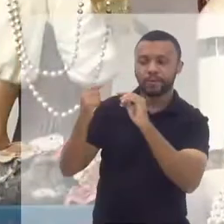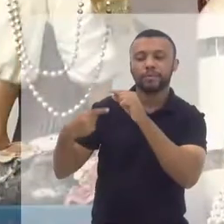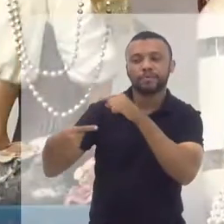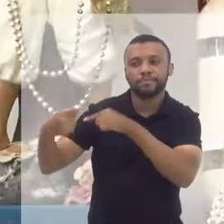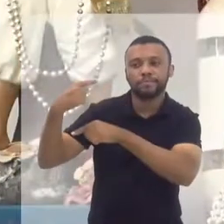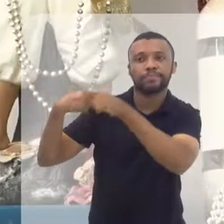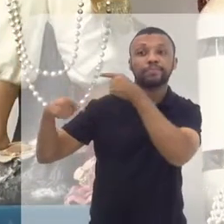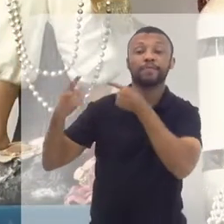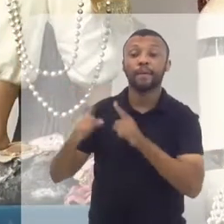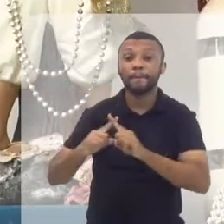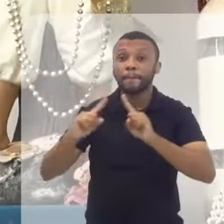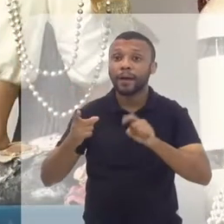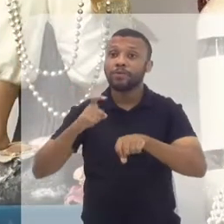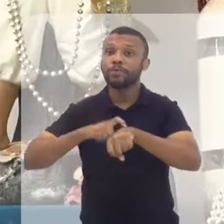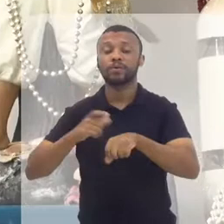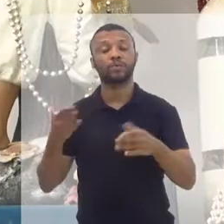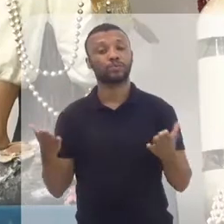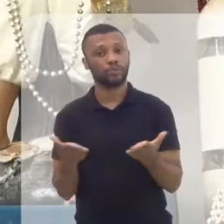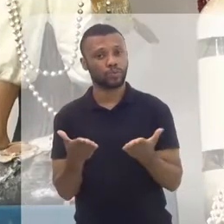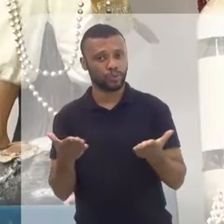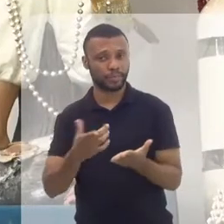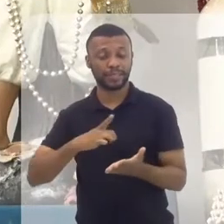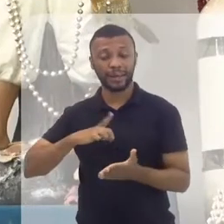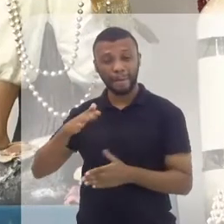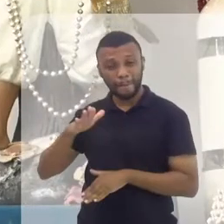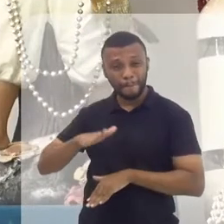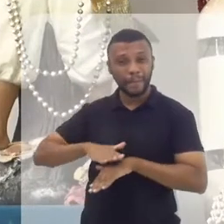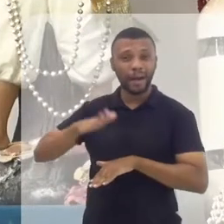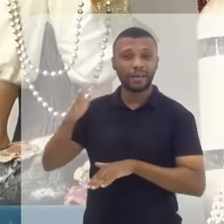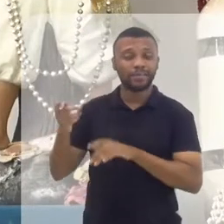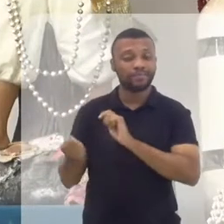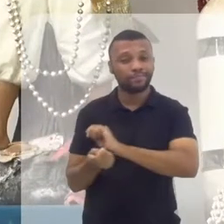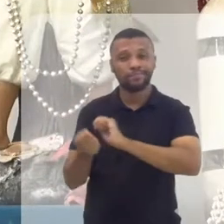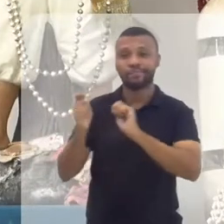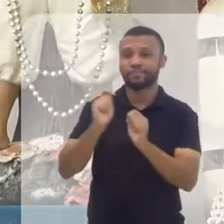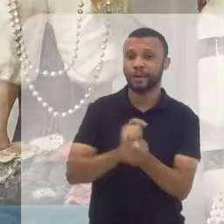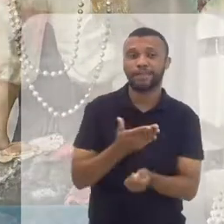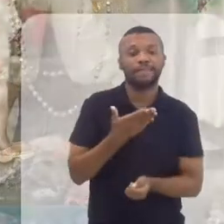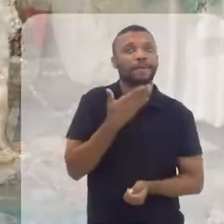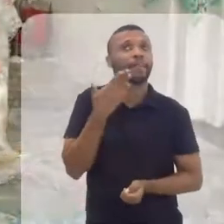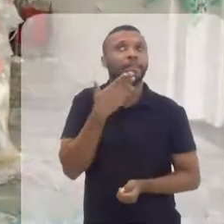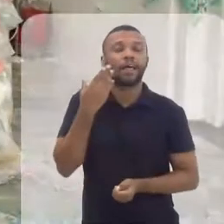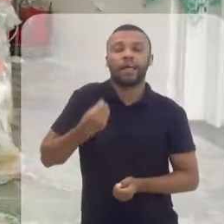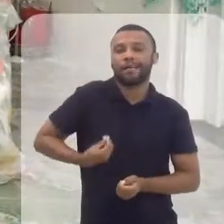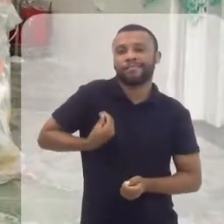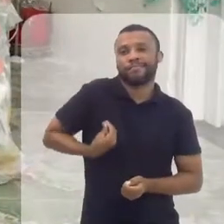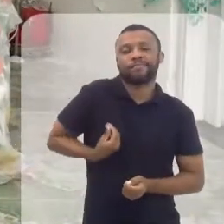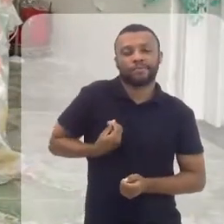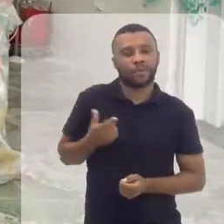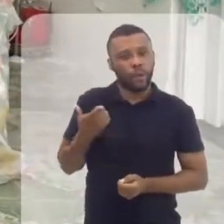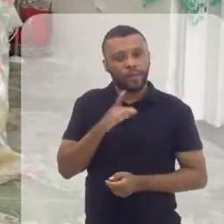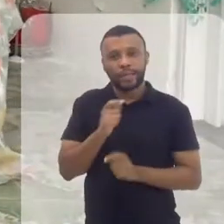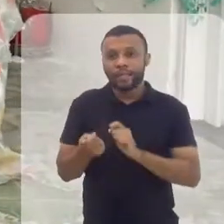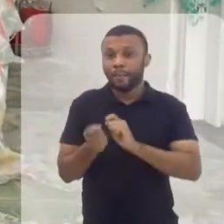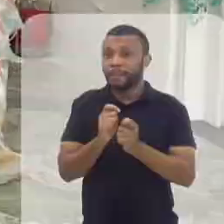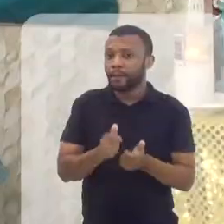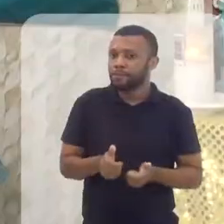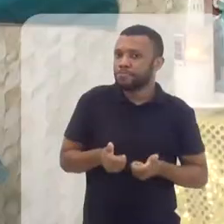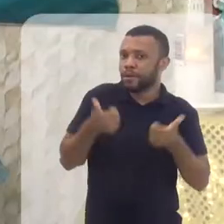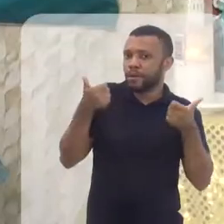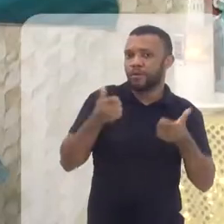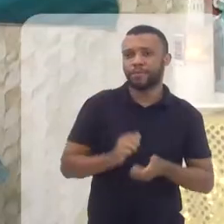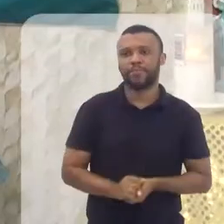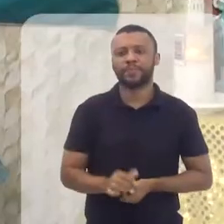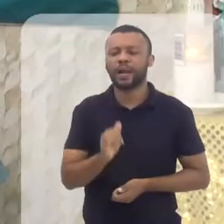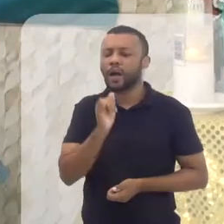honra os antepassados, mas o mundo de hoje, é o que tem mais facilidade de se adaptar. Os sobreviventes são os que se adaptam melhor.